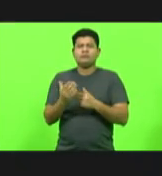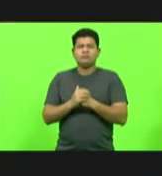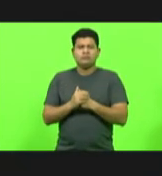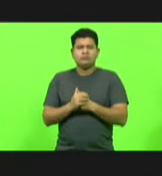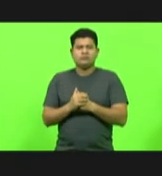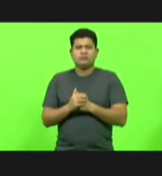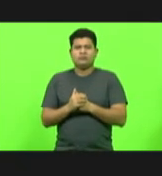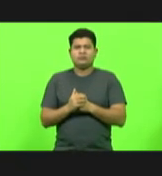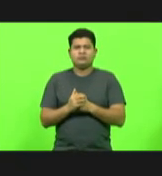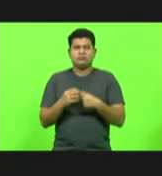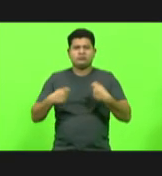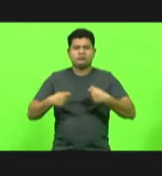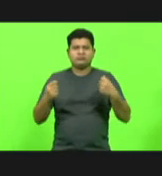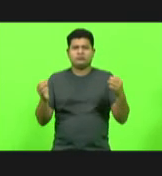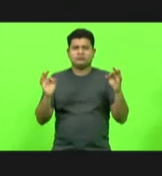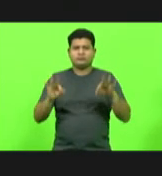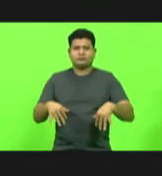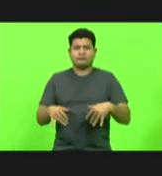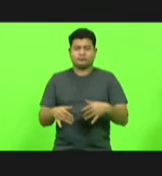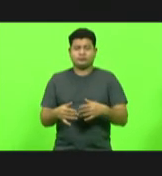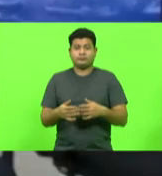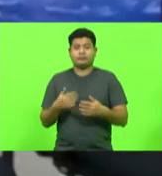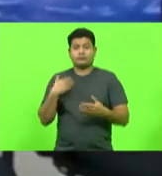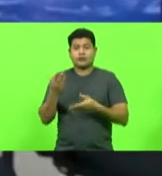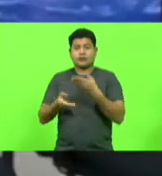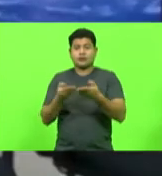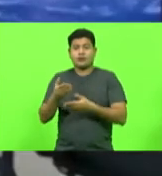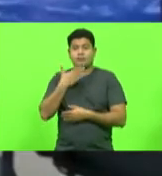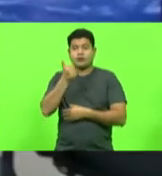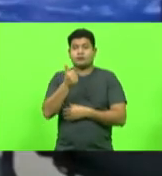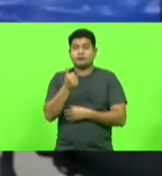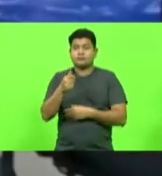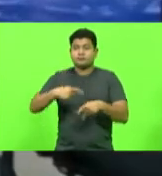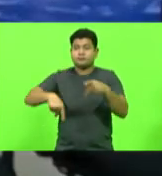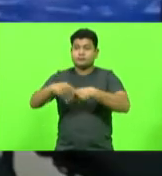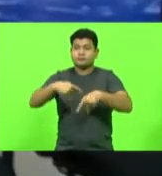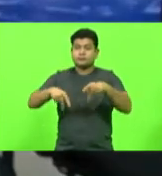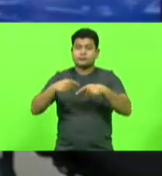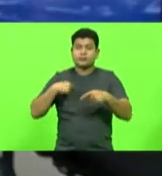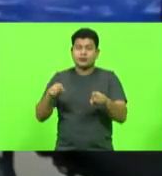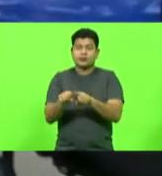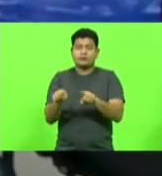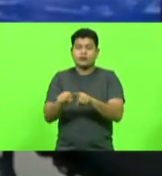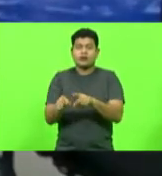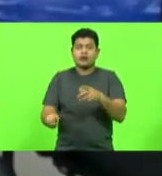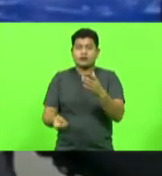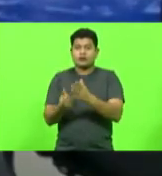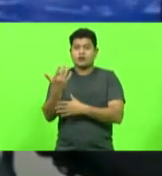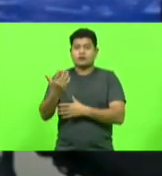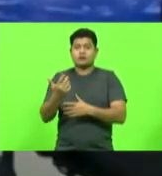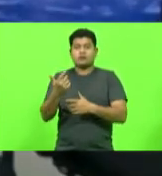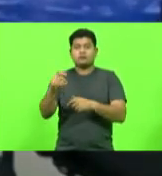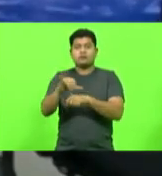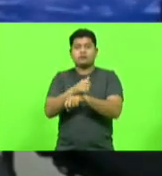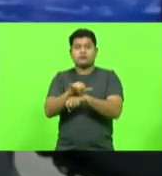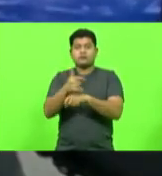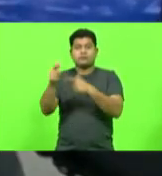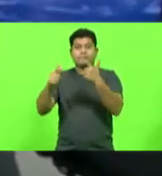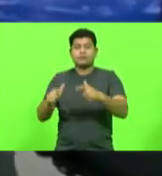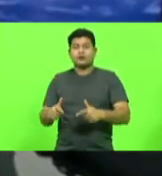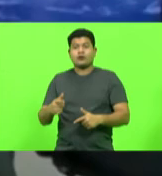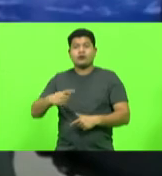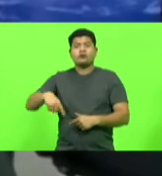poder atender melhor a população, também construção de equipamentos. Aí eu deixo a grande pergunta, o que nós temos de